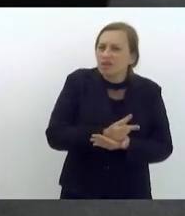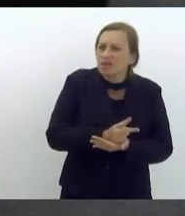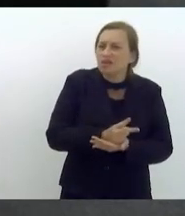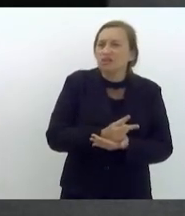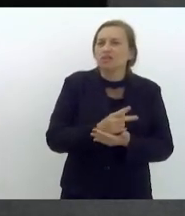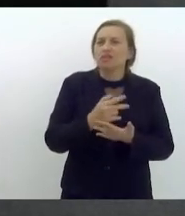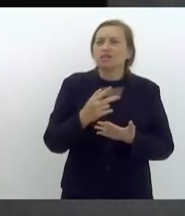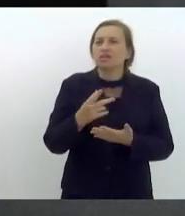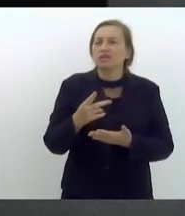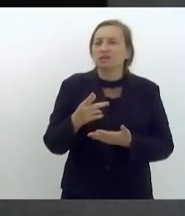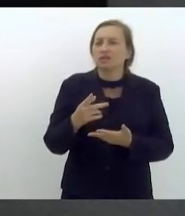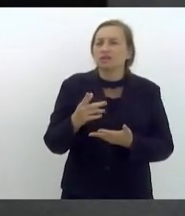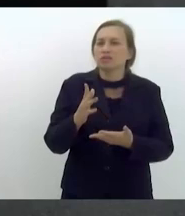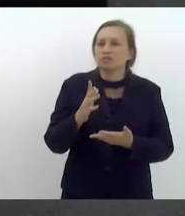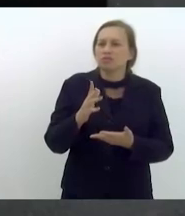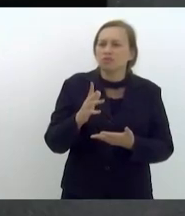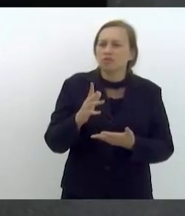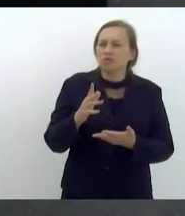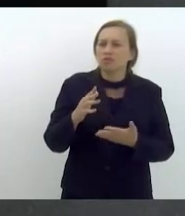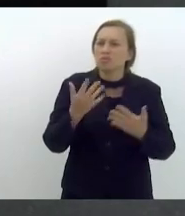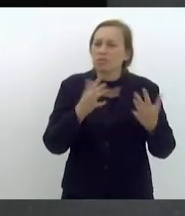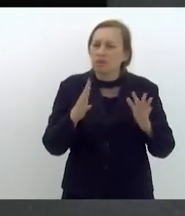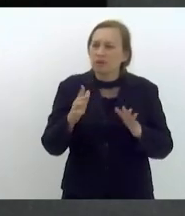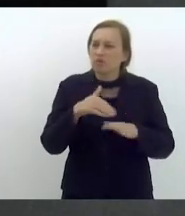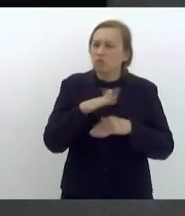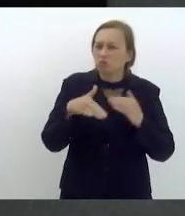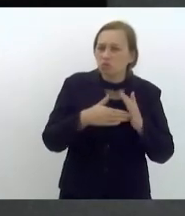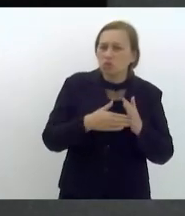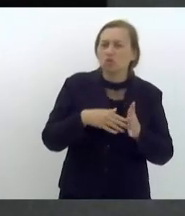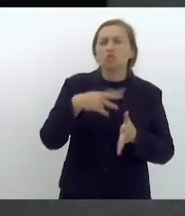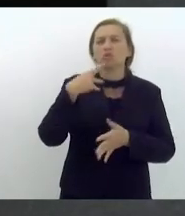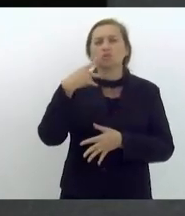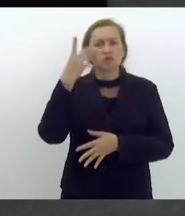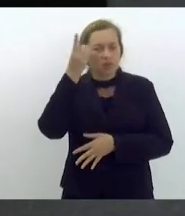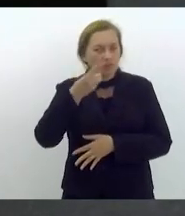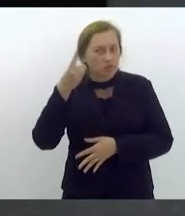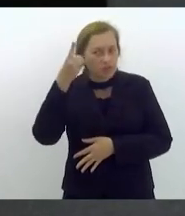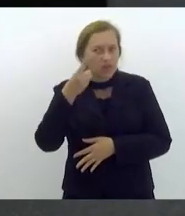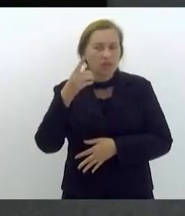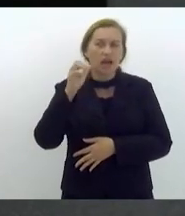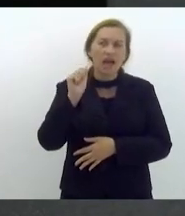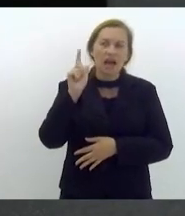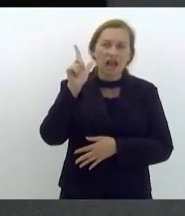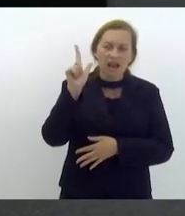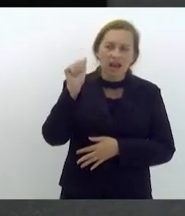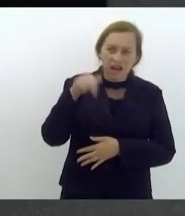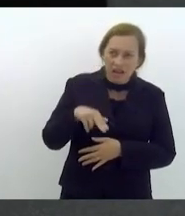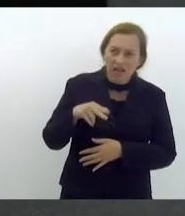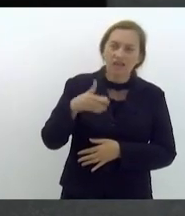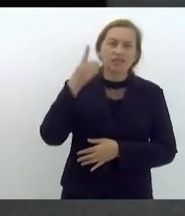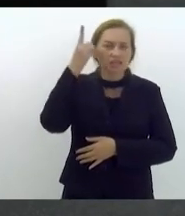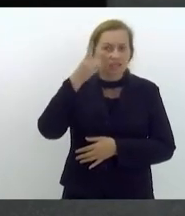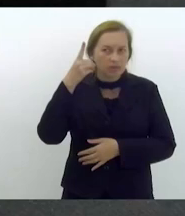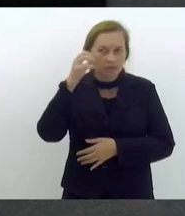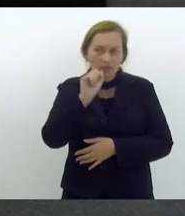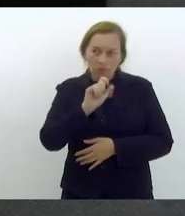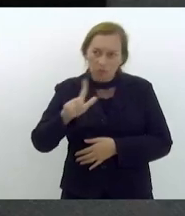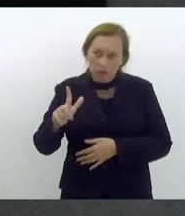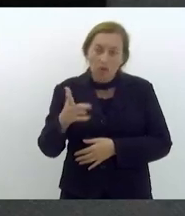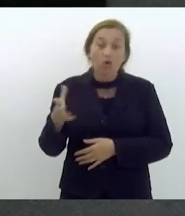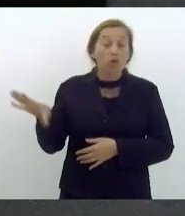contemplado pelo que foi dito pelo Deputado Alan Lopes pelo Deputado por Bel que foram aqueles que eu consegui